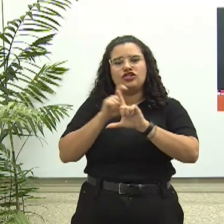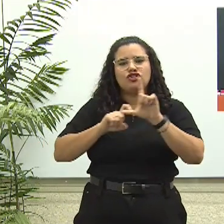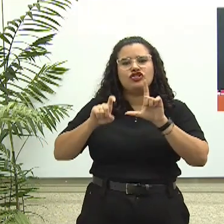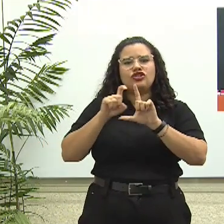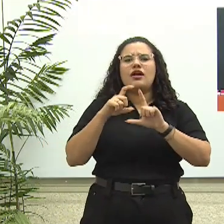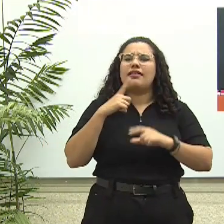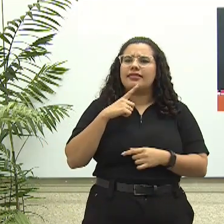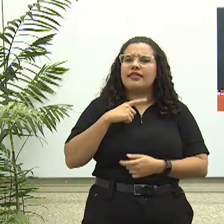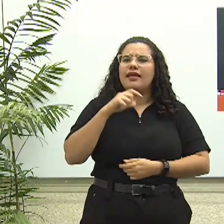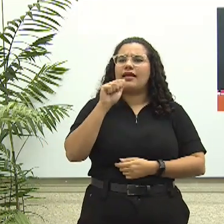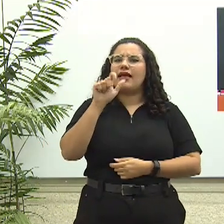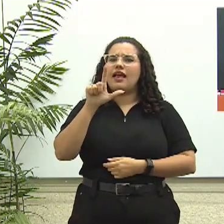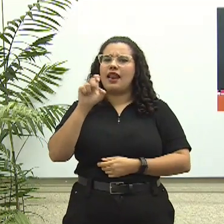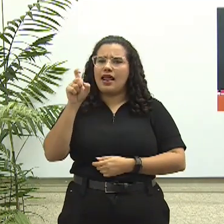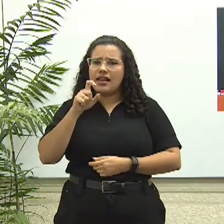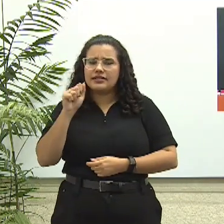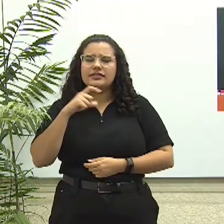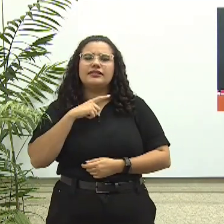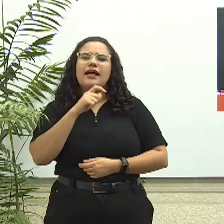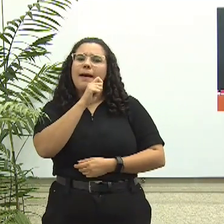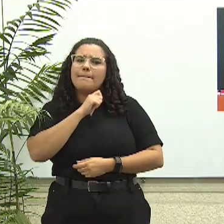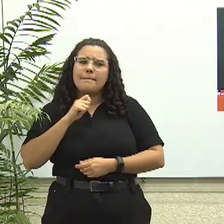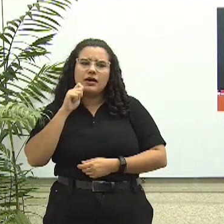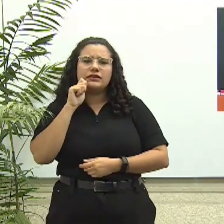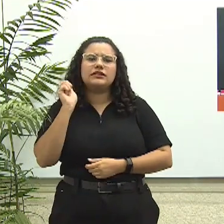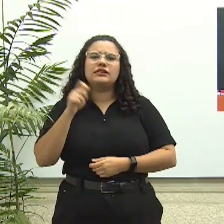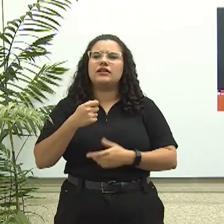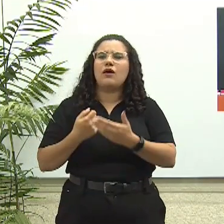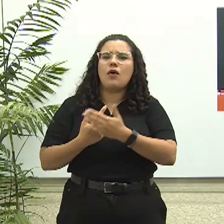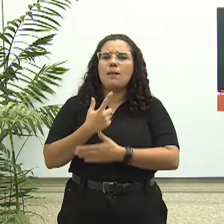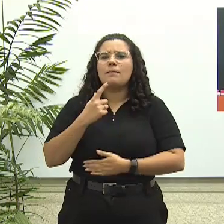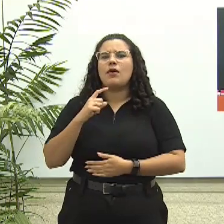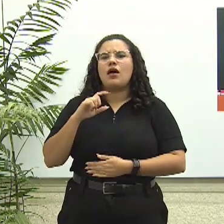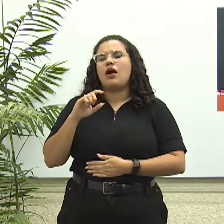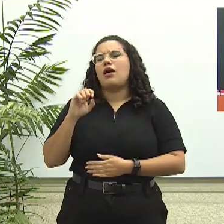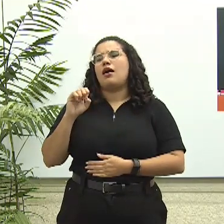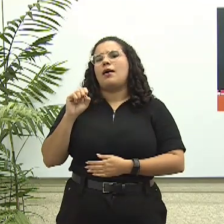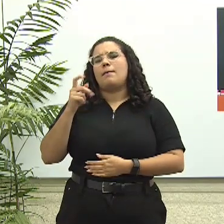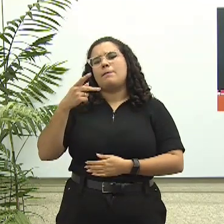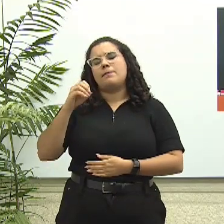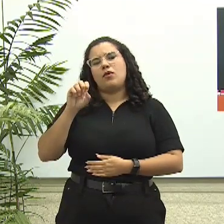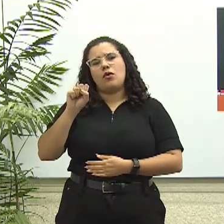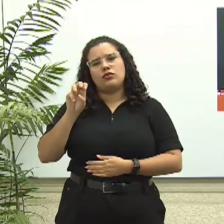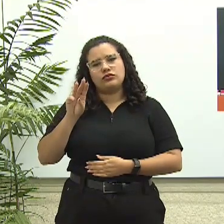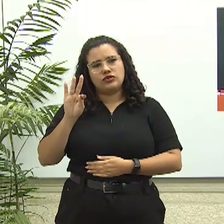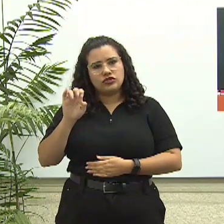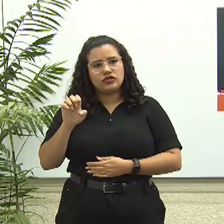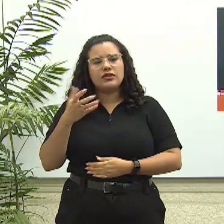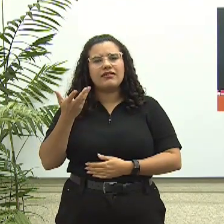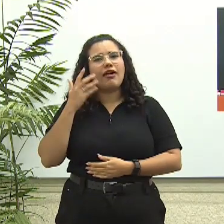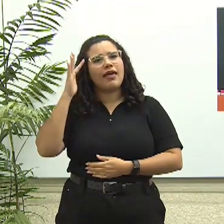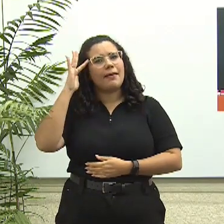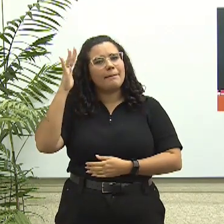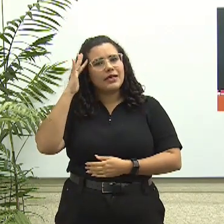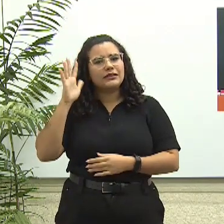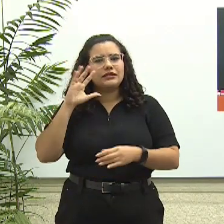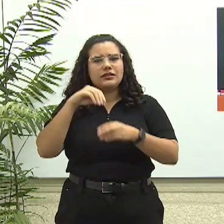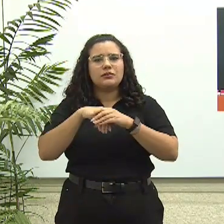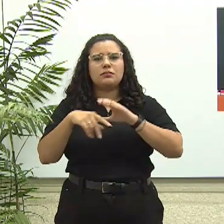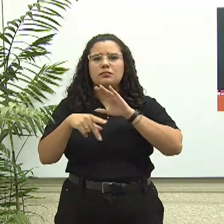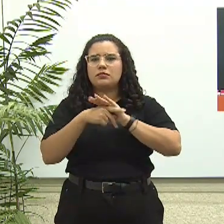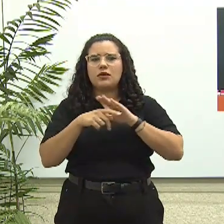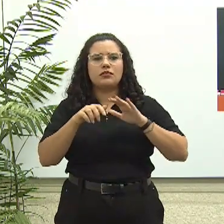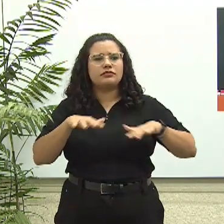Alex além de ter a Amazon além de comprar o Washington Post tá pensando em digitalizar uma biblioteca pública na cidade de